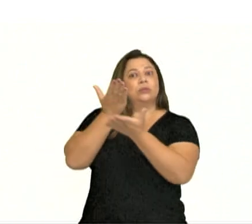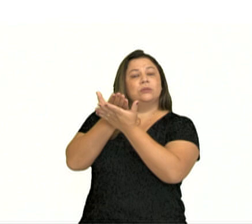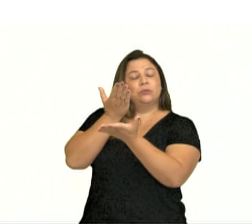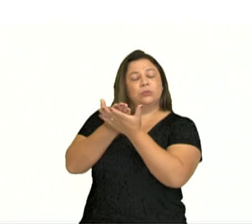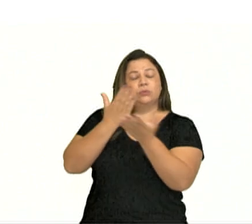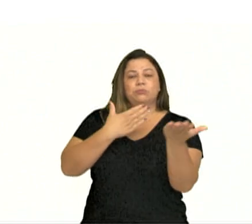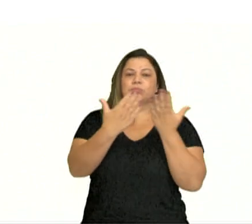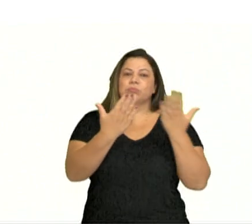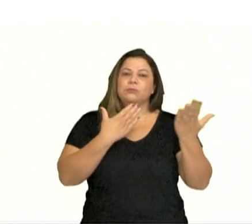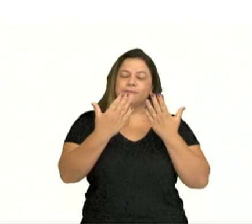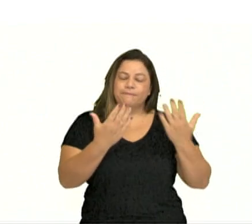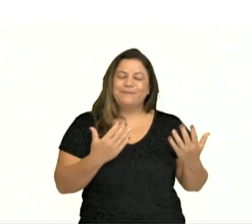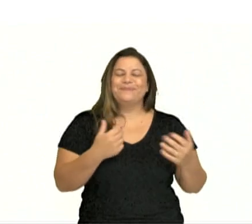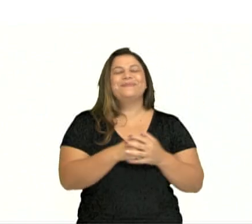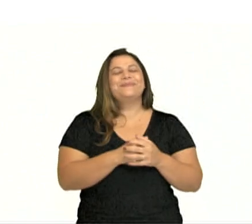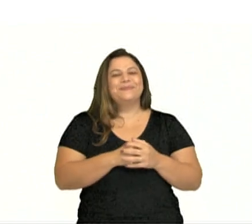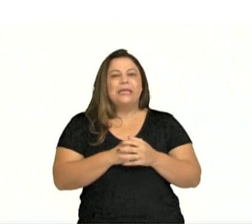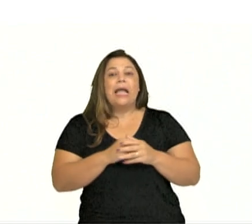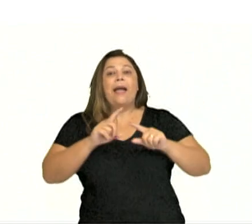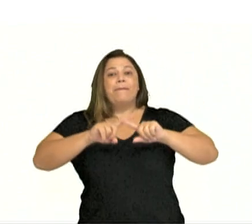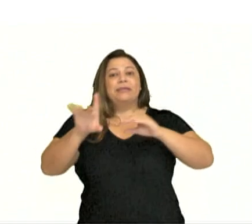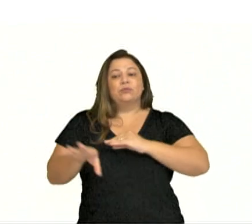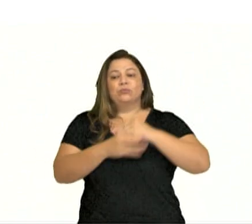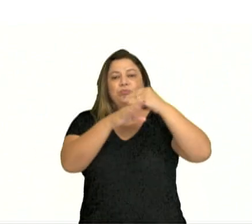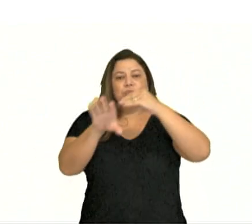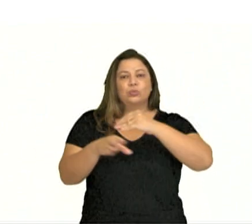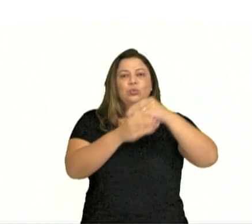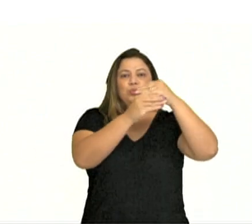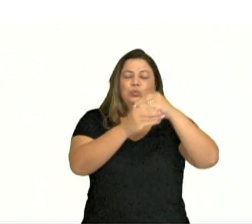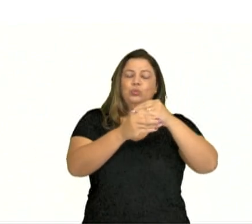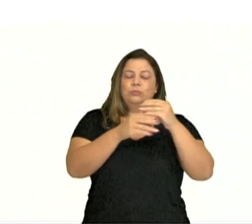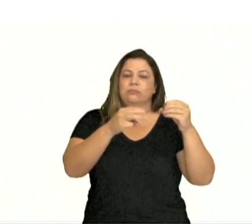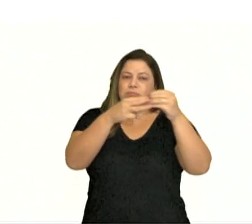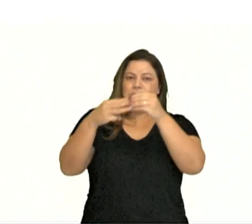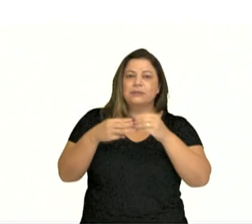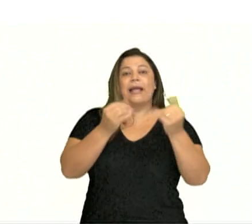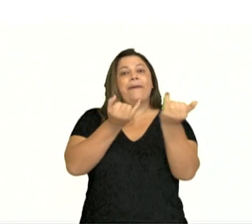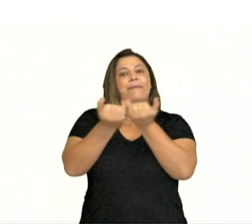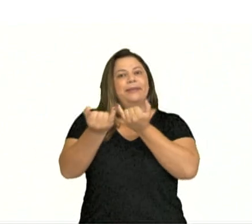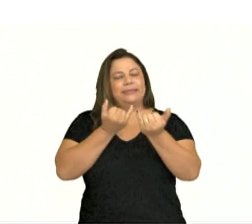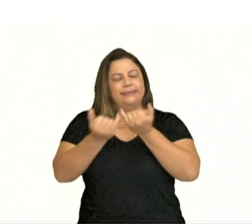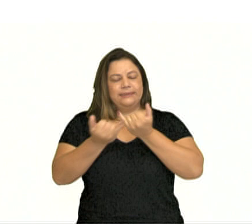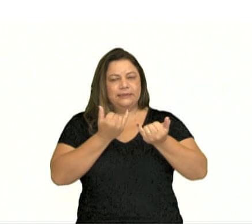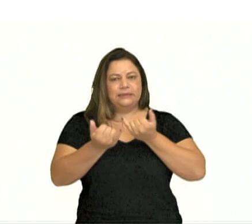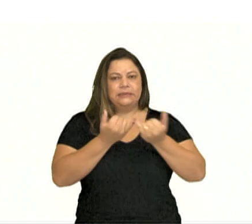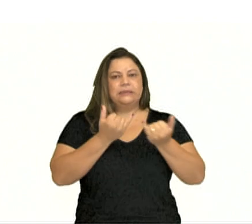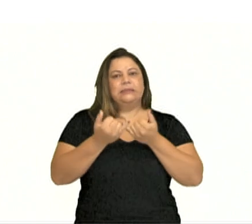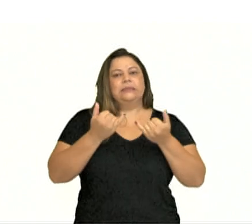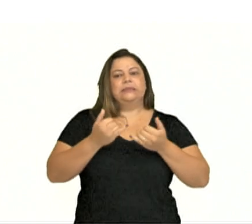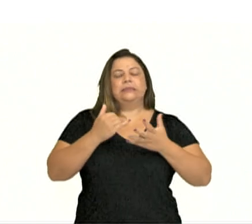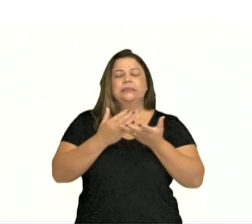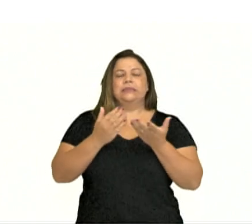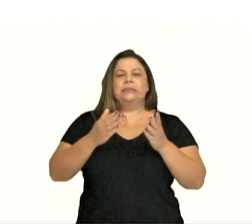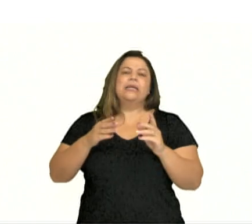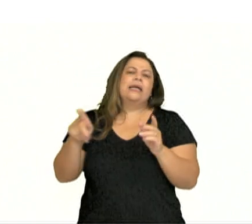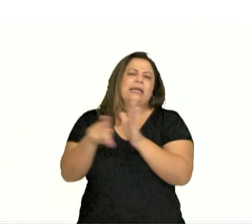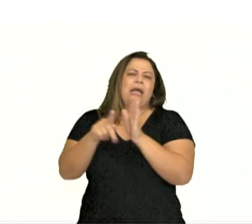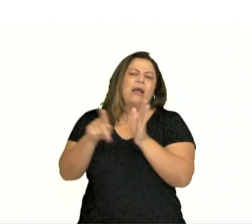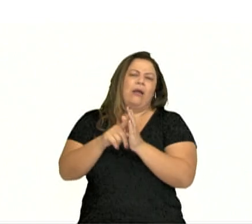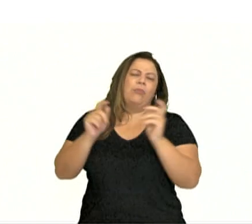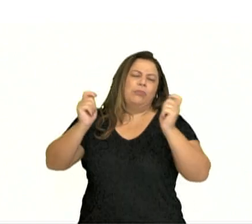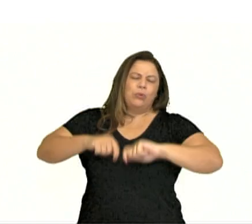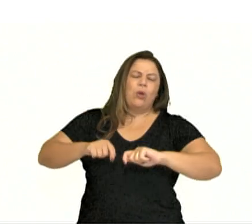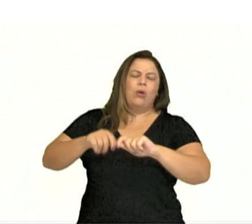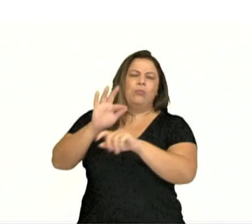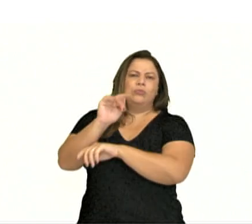conversou. Porém, quando nós juntamos essas células semelhantes, que desempenham a mesma função, nós temos